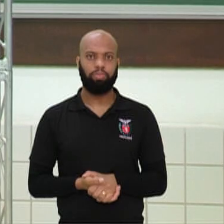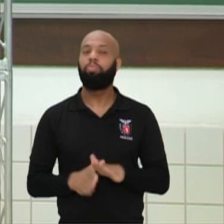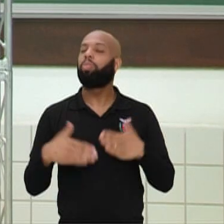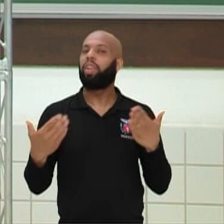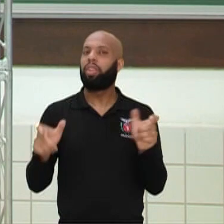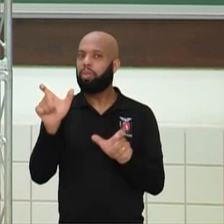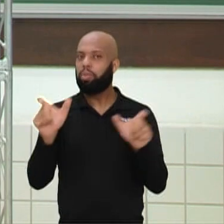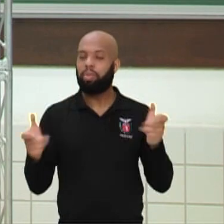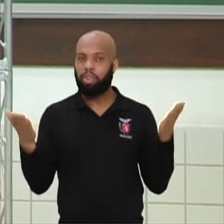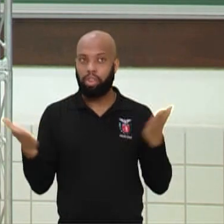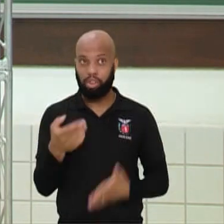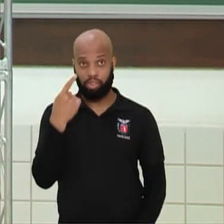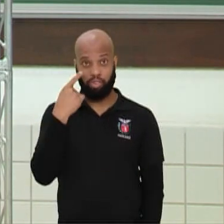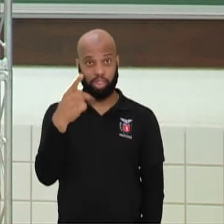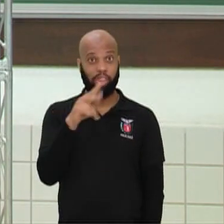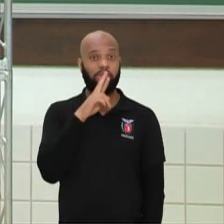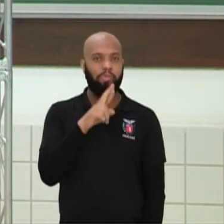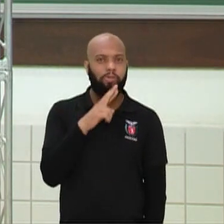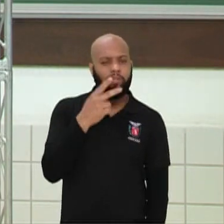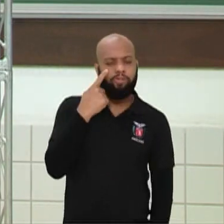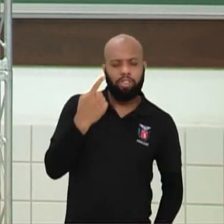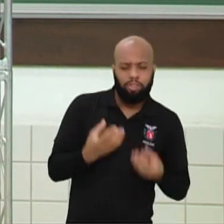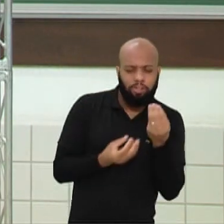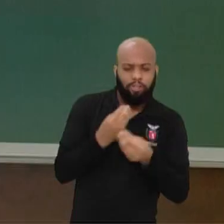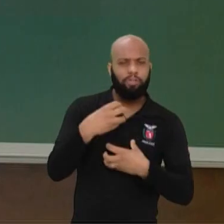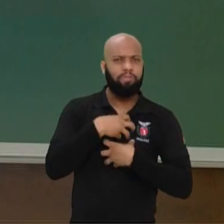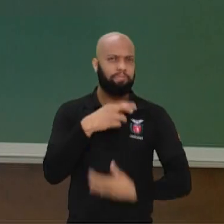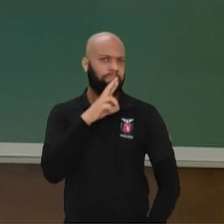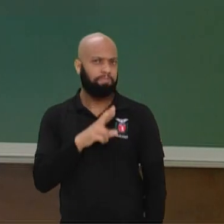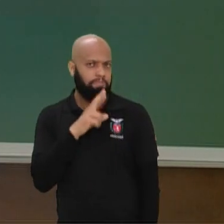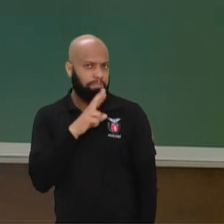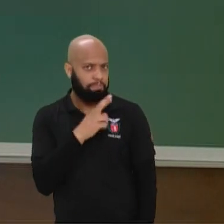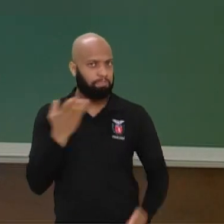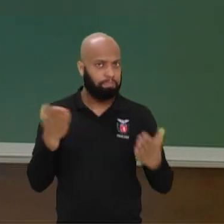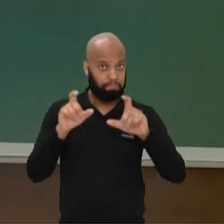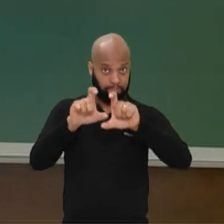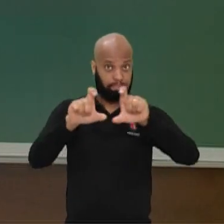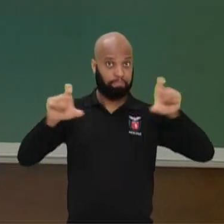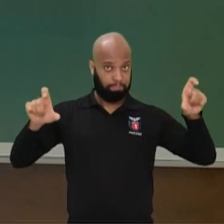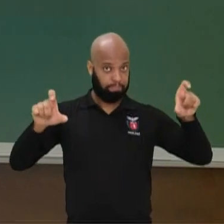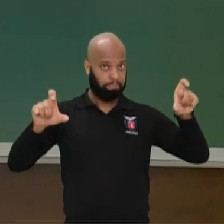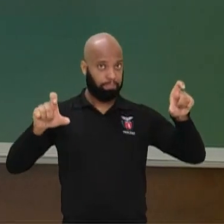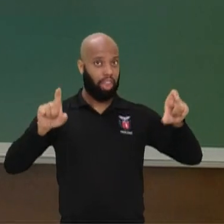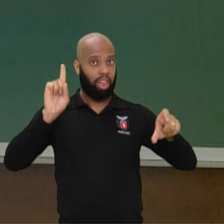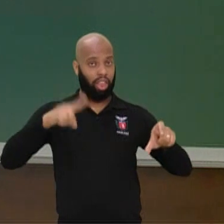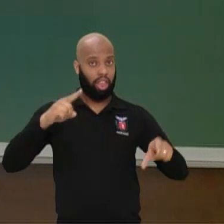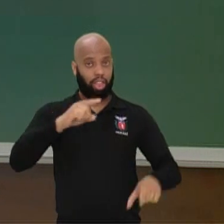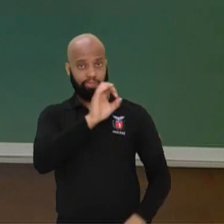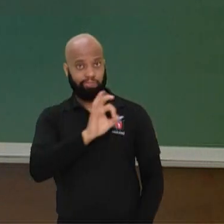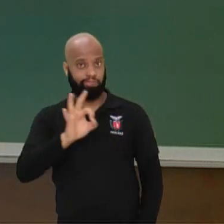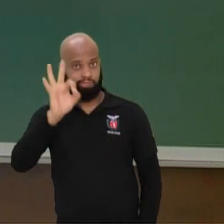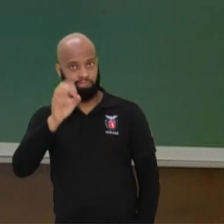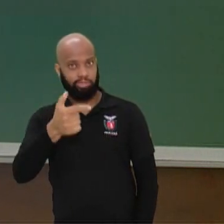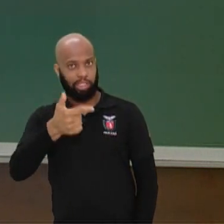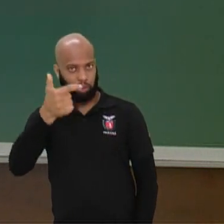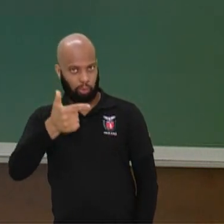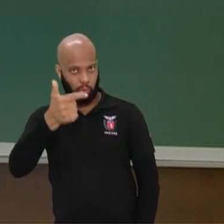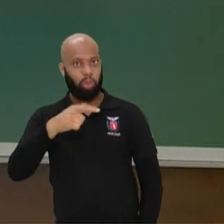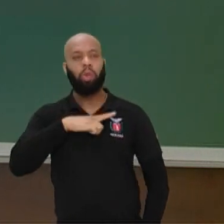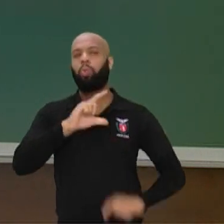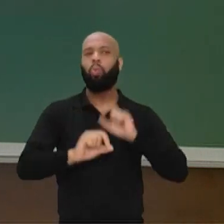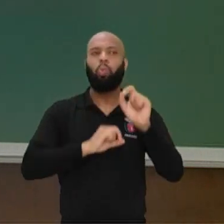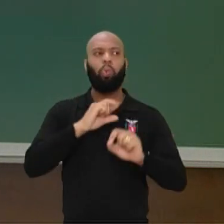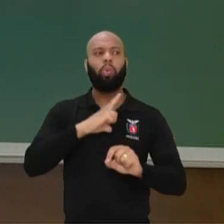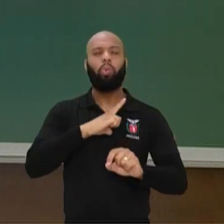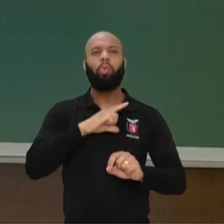Então, gente, vamos lá verificar aqui como que foi a resolução dessa equação de grau 2. Então, na equação a gente